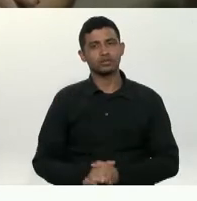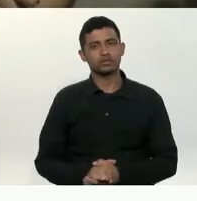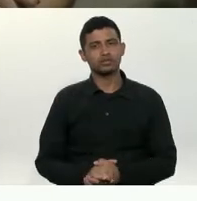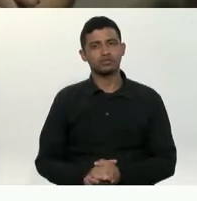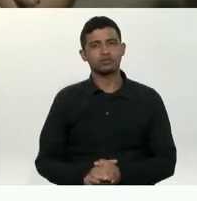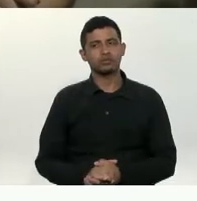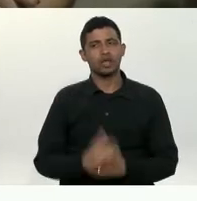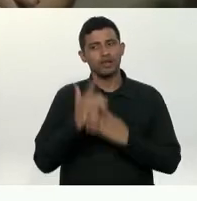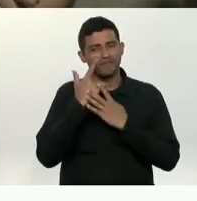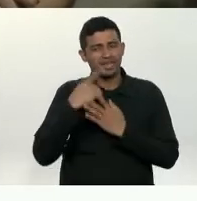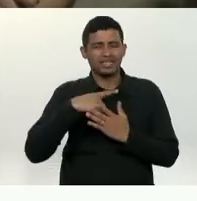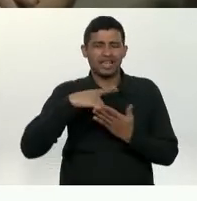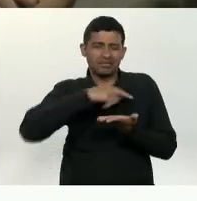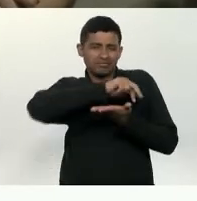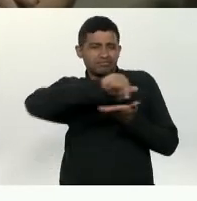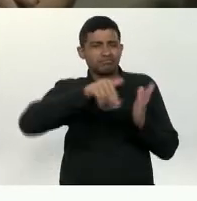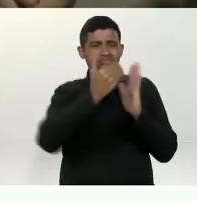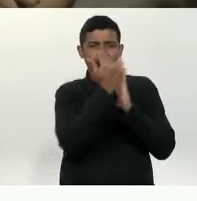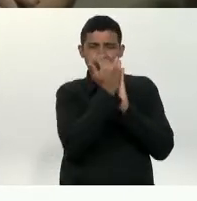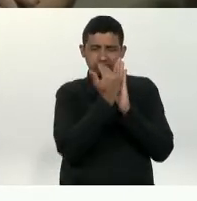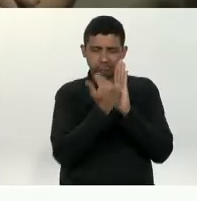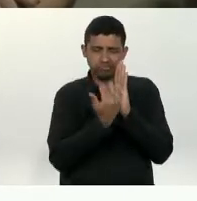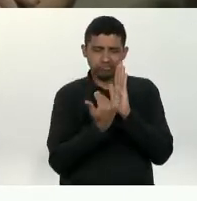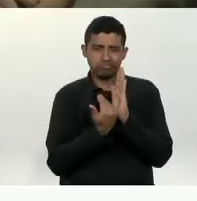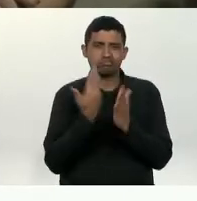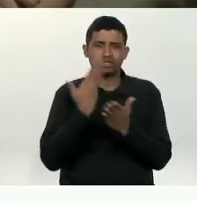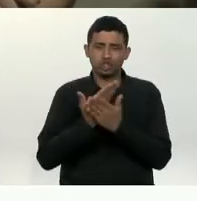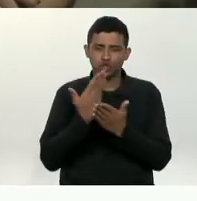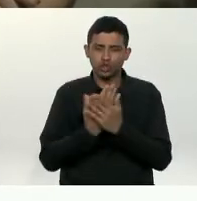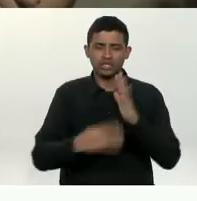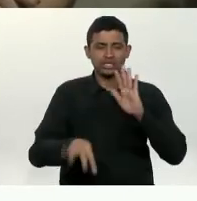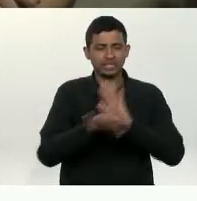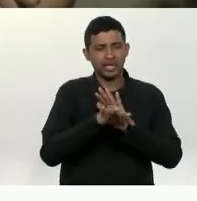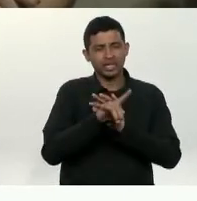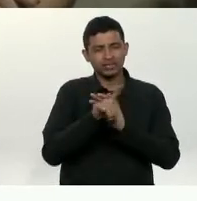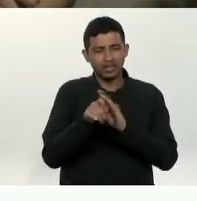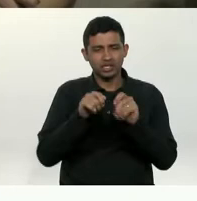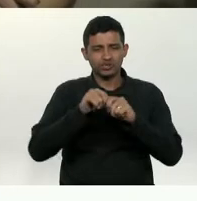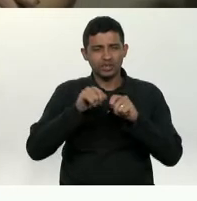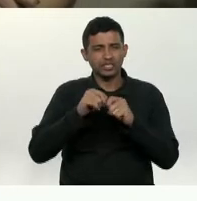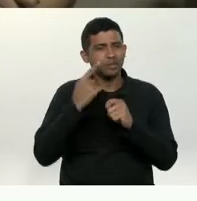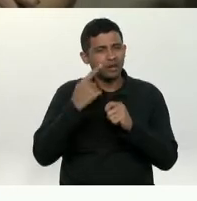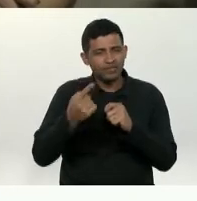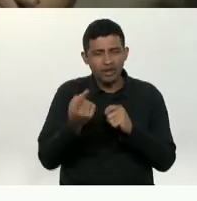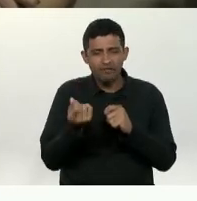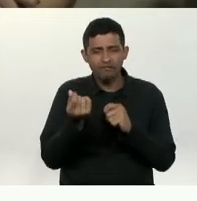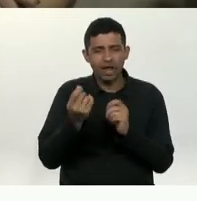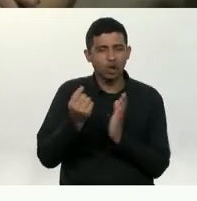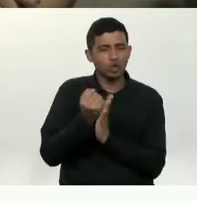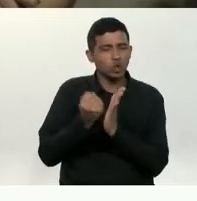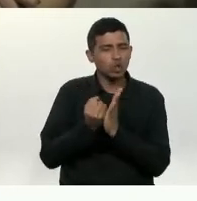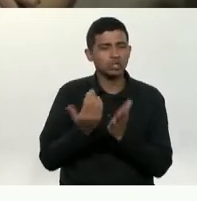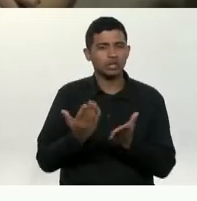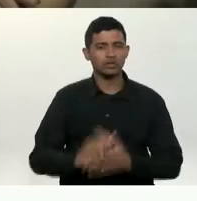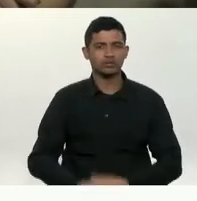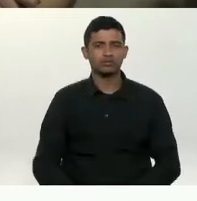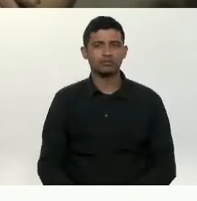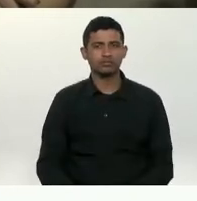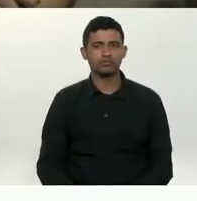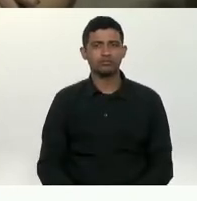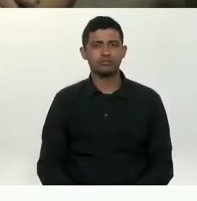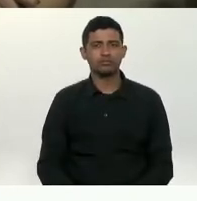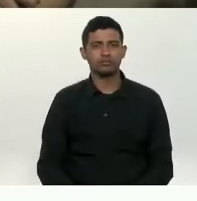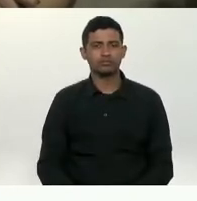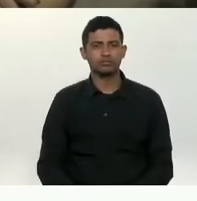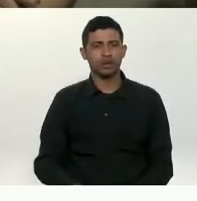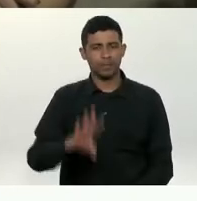fatores considerados pelos estudos técnicos a serem realizados para determinar o valor da outorga, né? Eu não